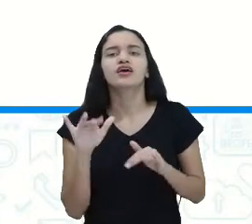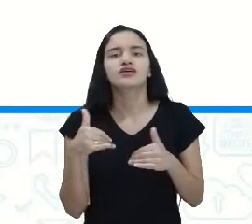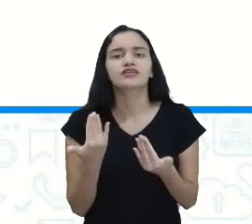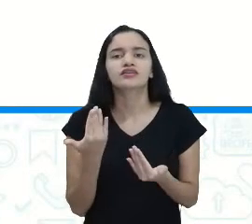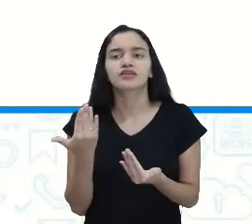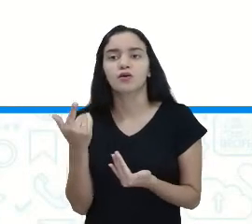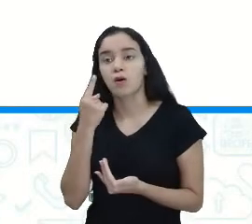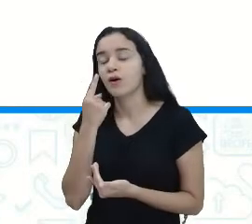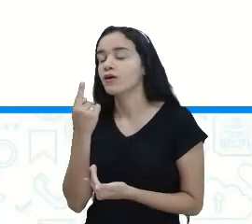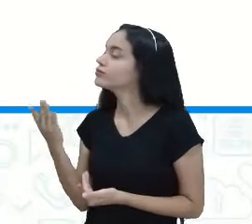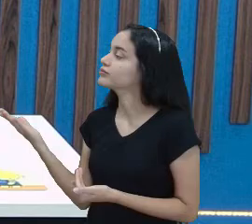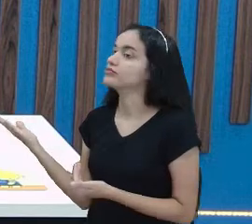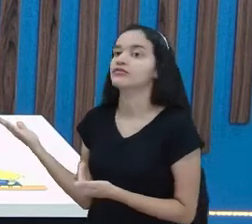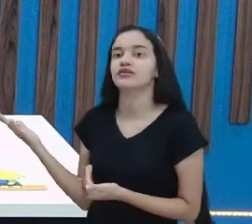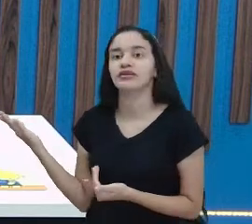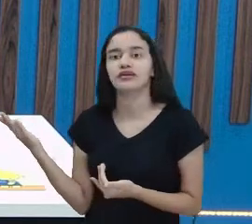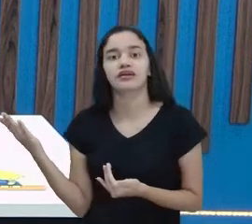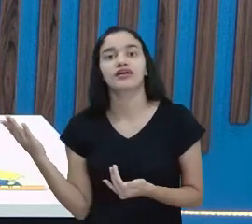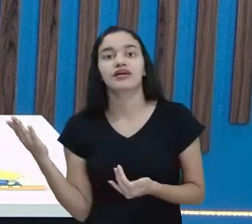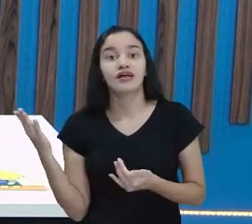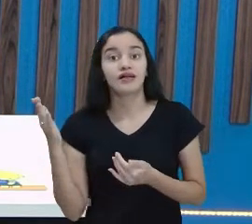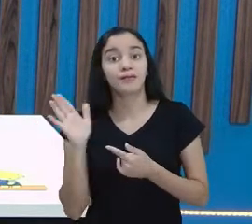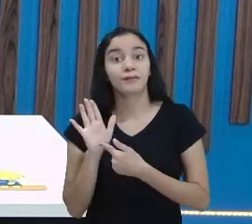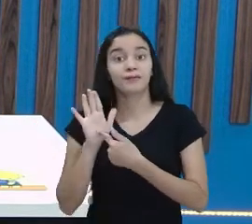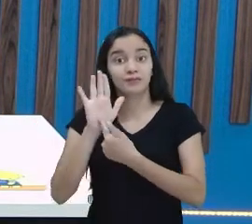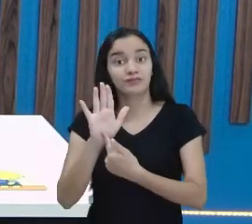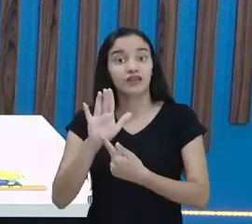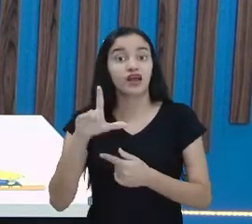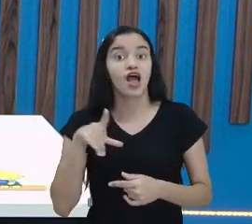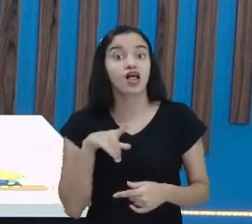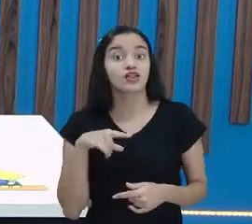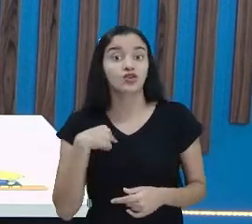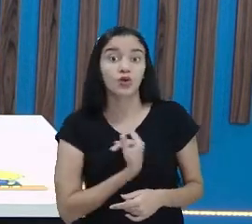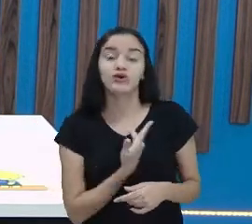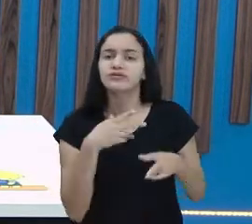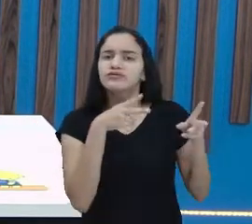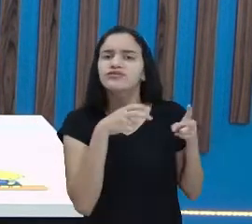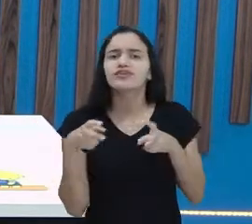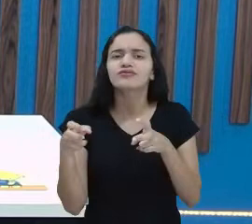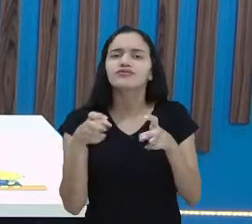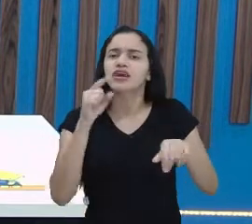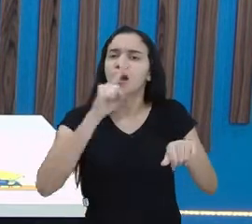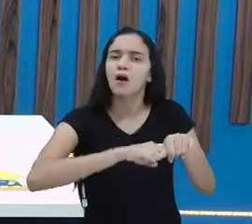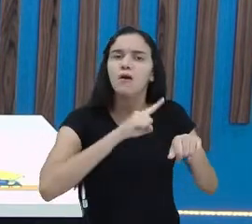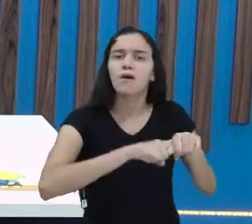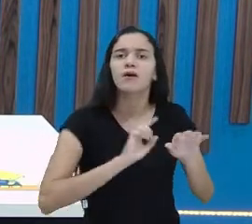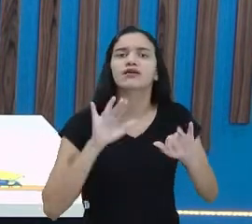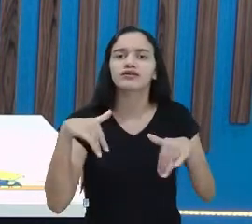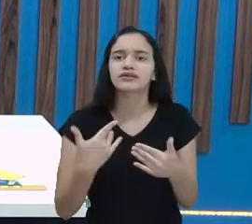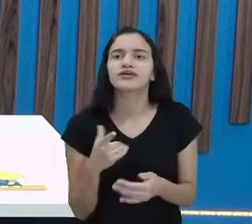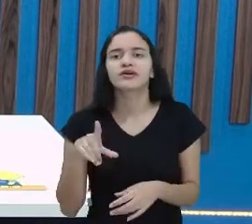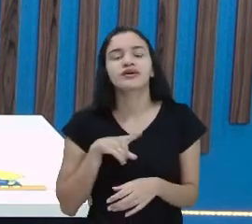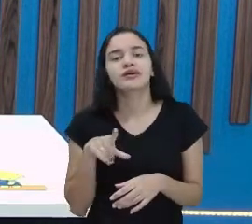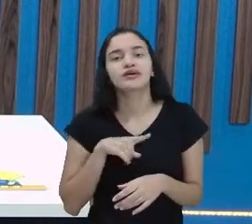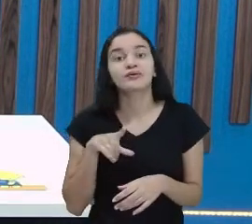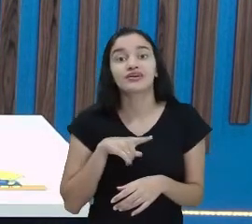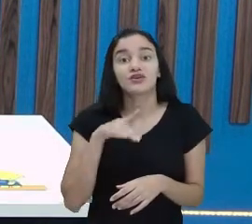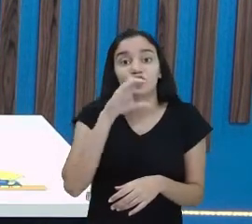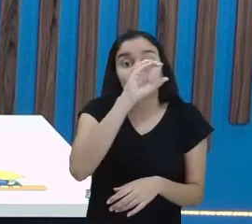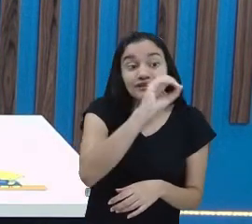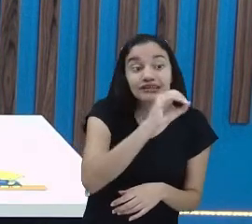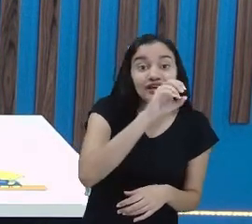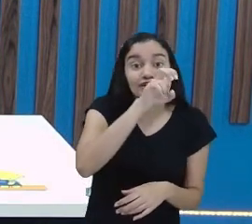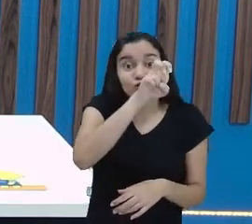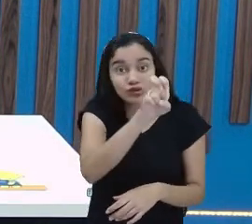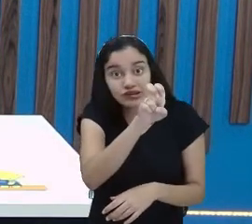leitura de hora? Na primeira parte do relógio, a gente verifica a hora. Então, aqui eu tenho 05, antes dos